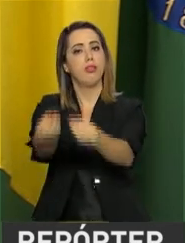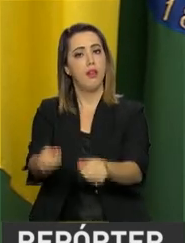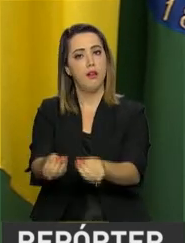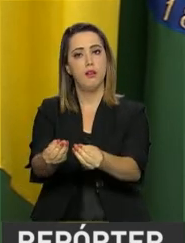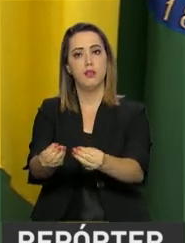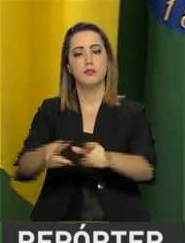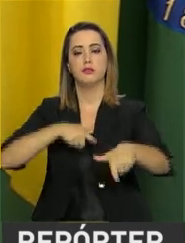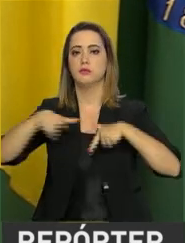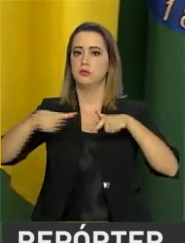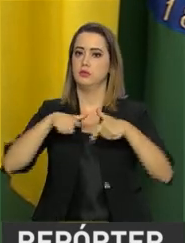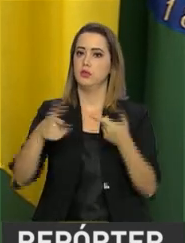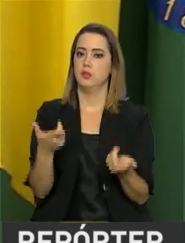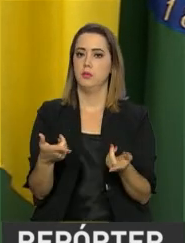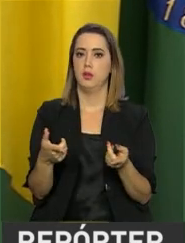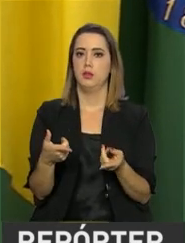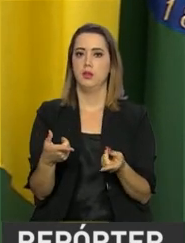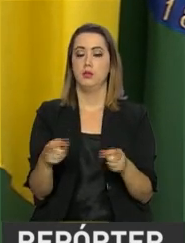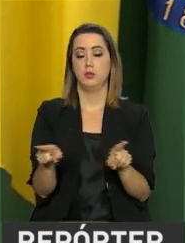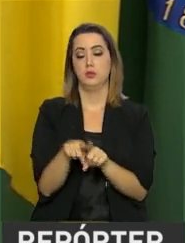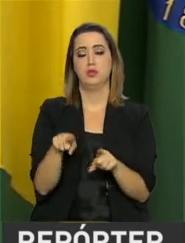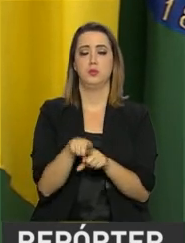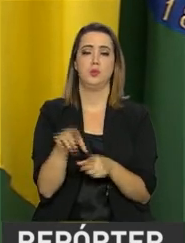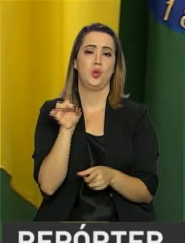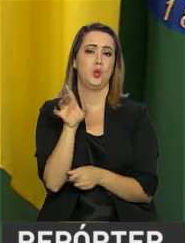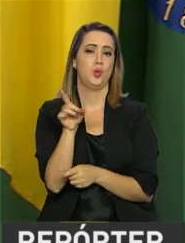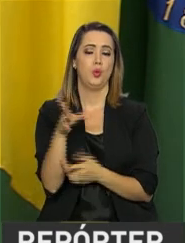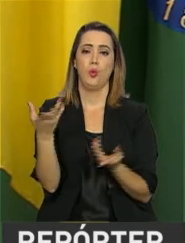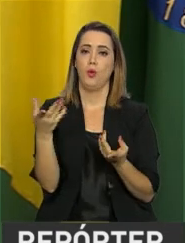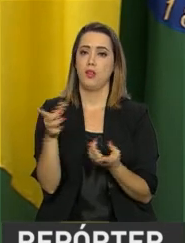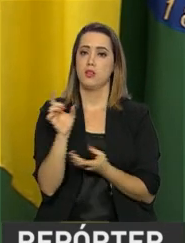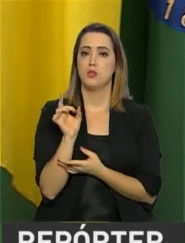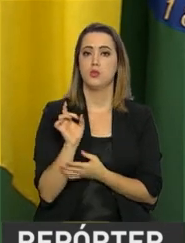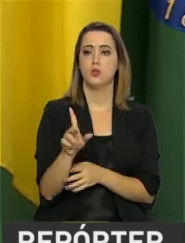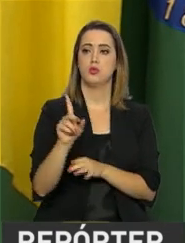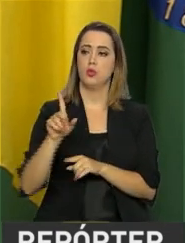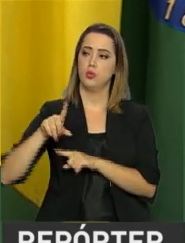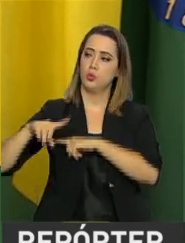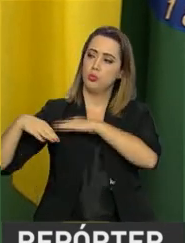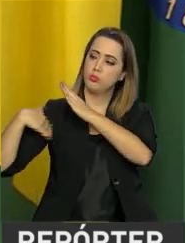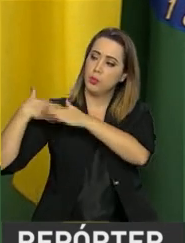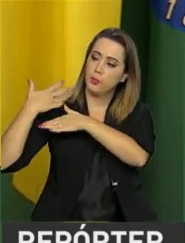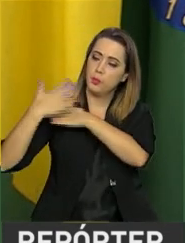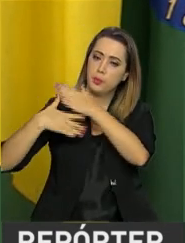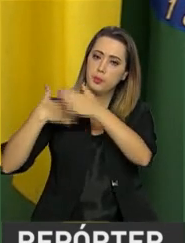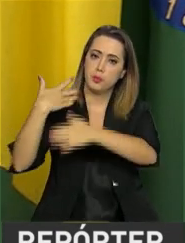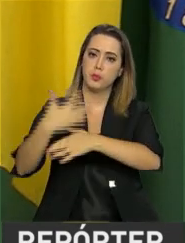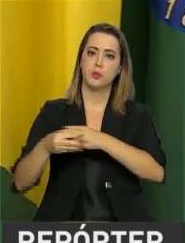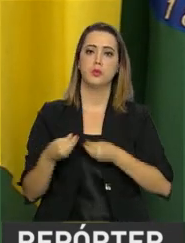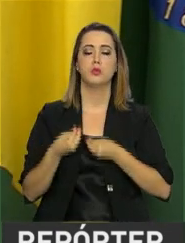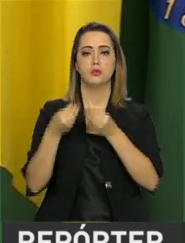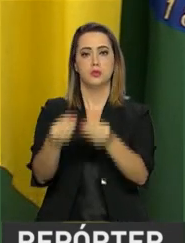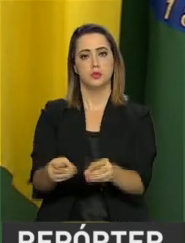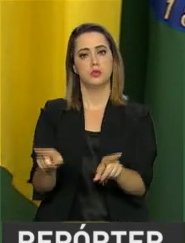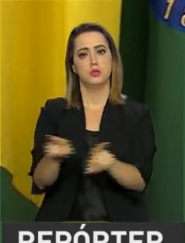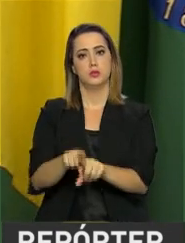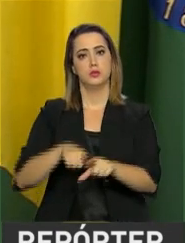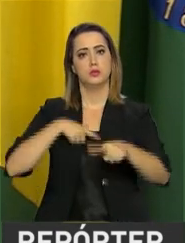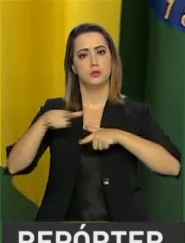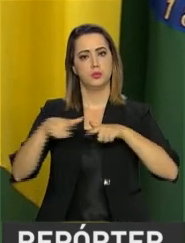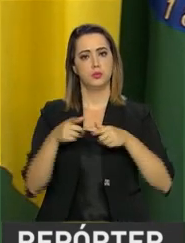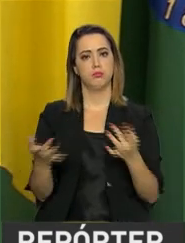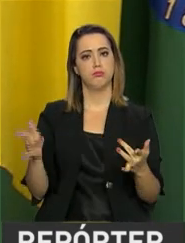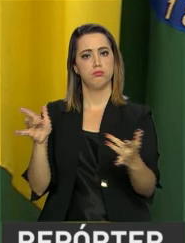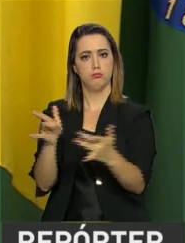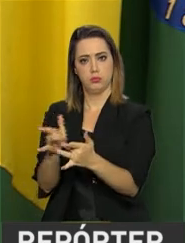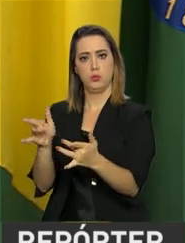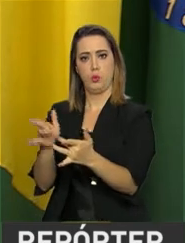e não é sem razão que ao longo de todo esse período nós praticamos vários atos com 200